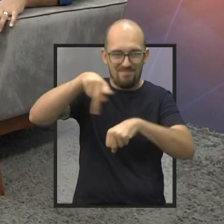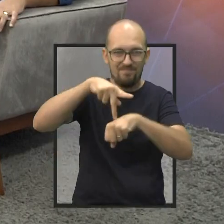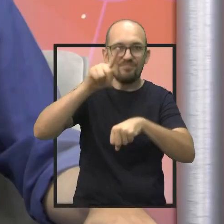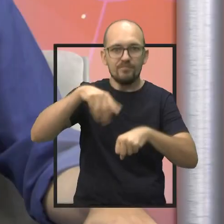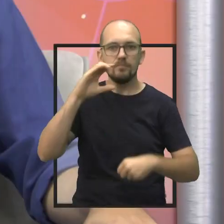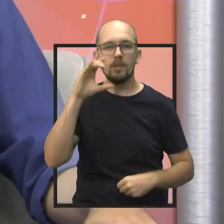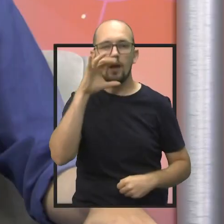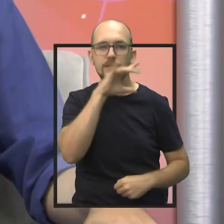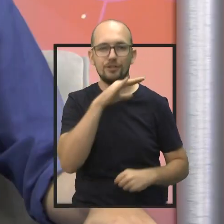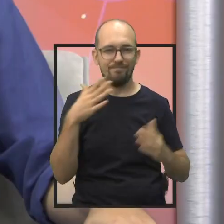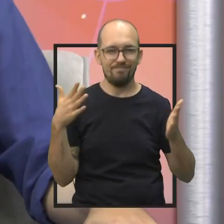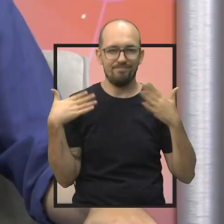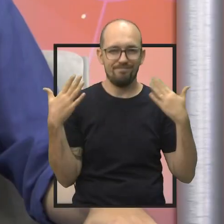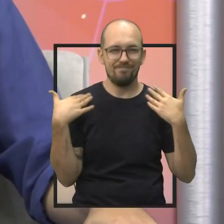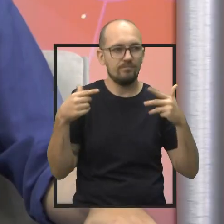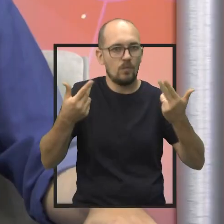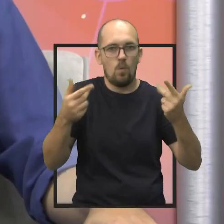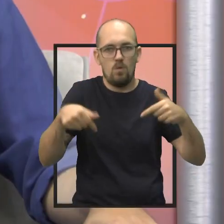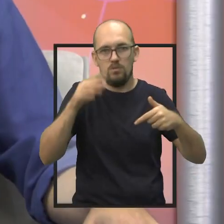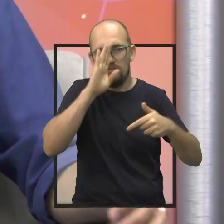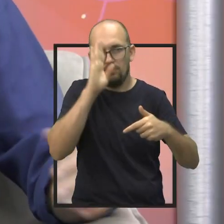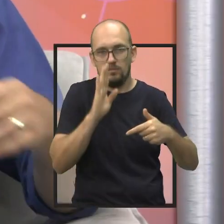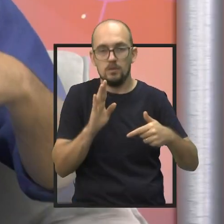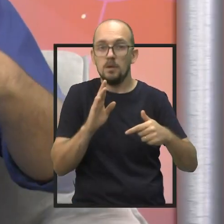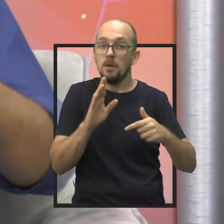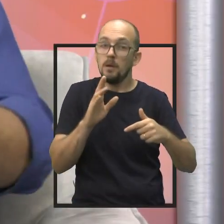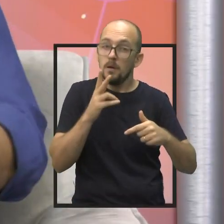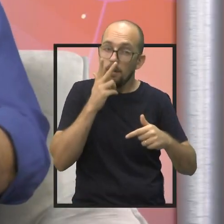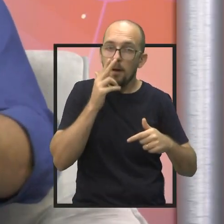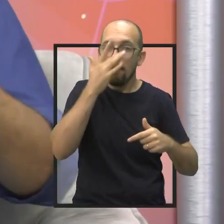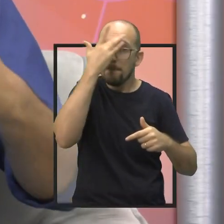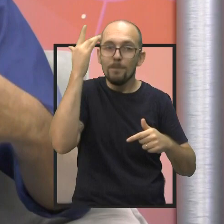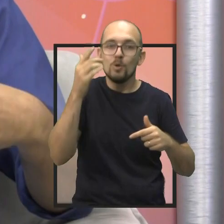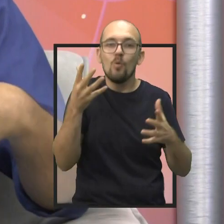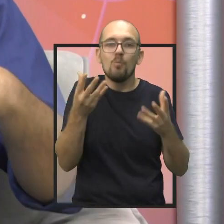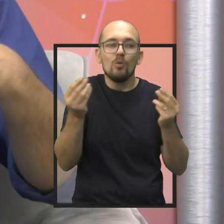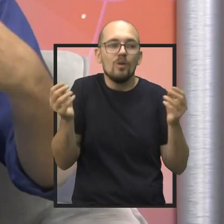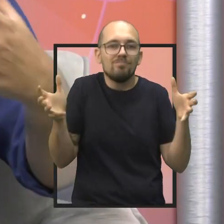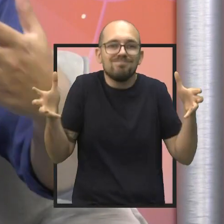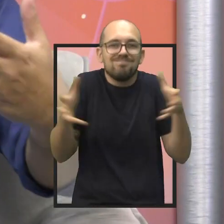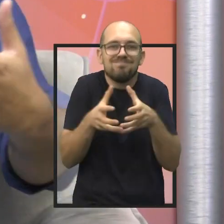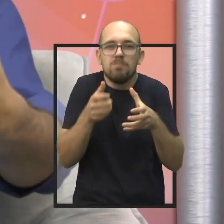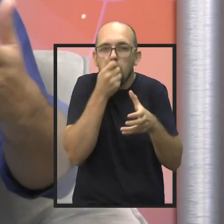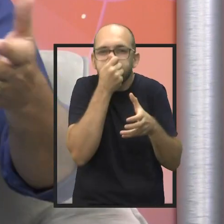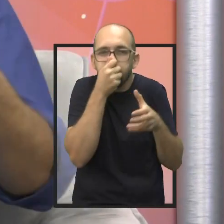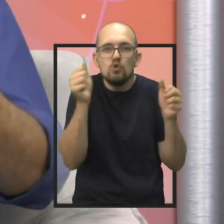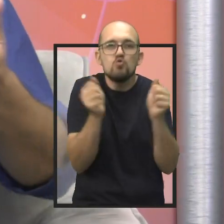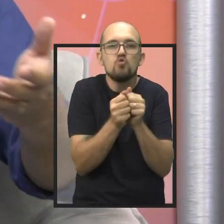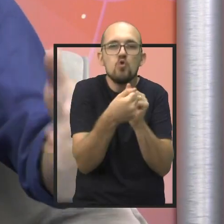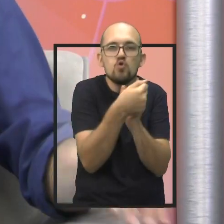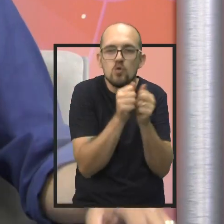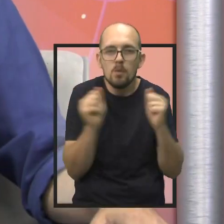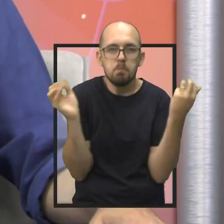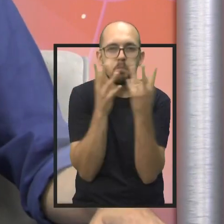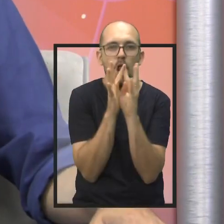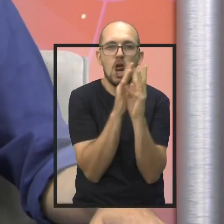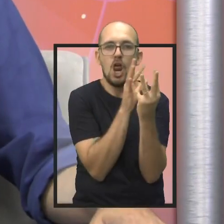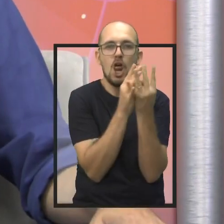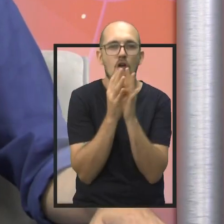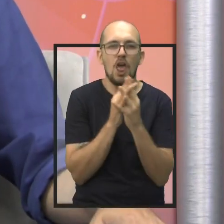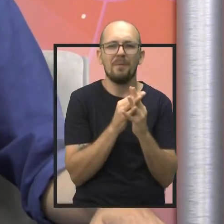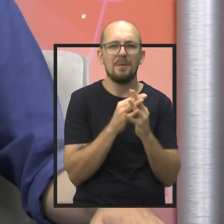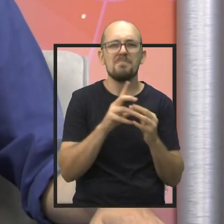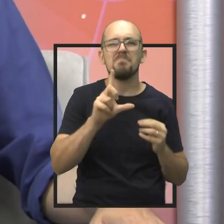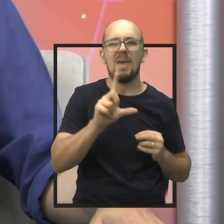né? A tendência é que não haja tanta aglomeração de pessoas num espaço pequeno.